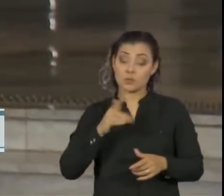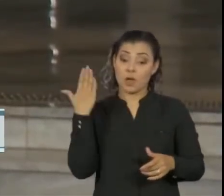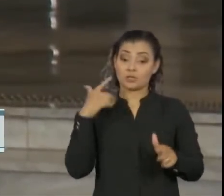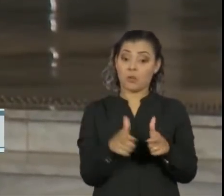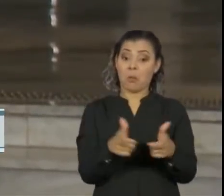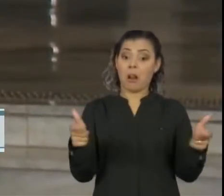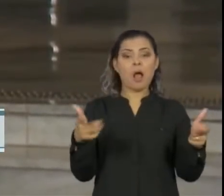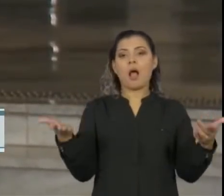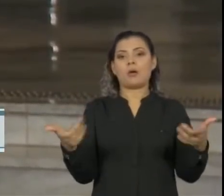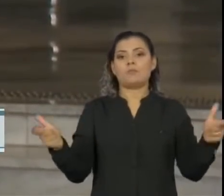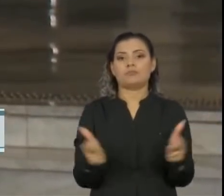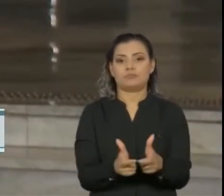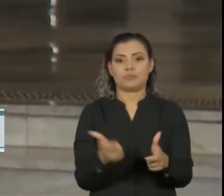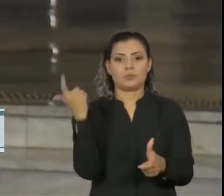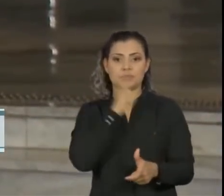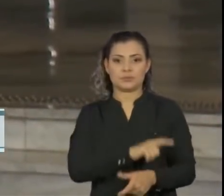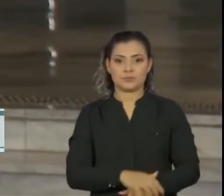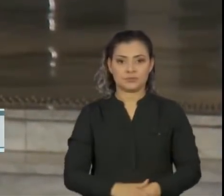período.